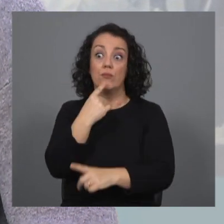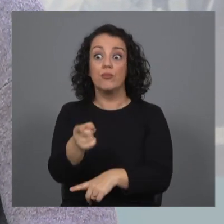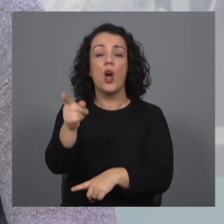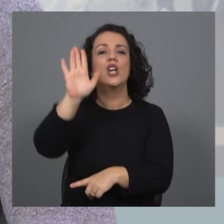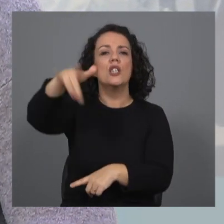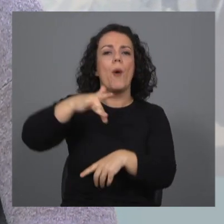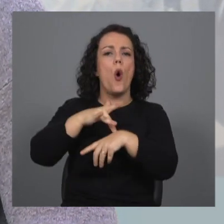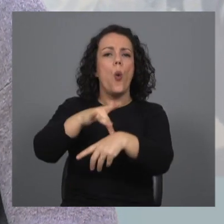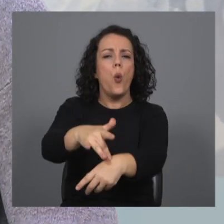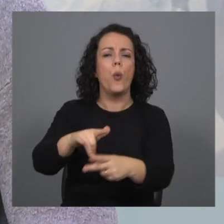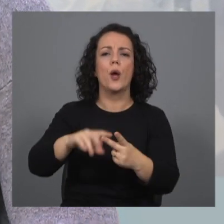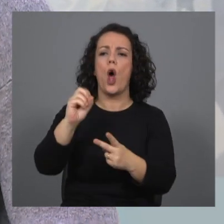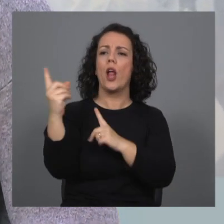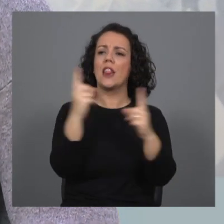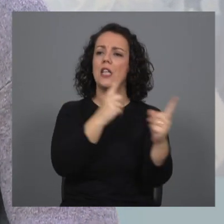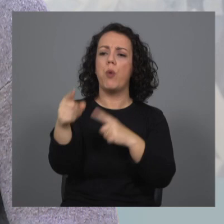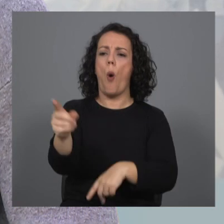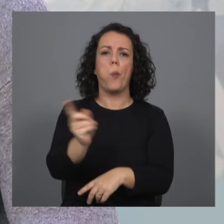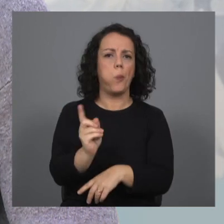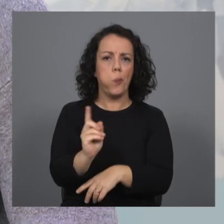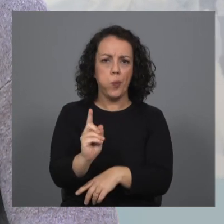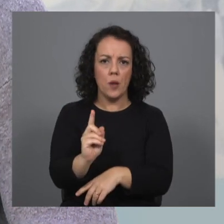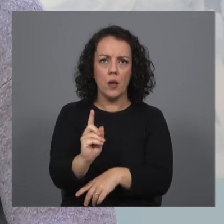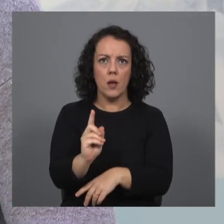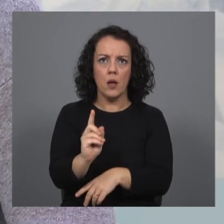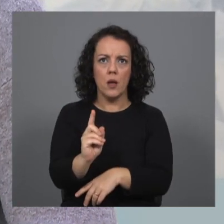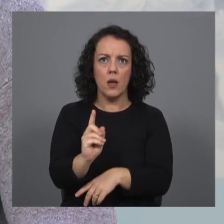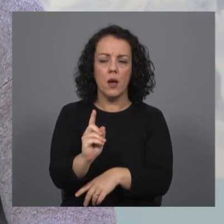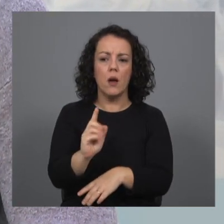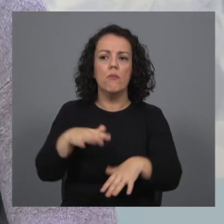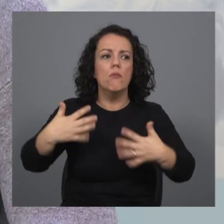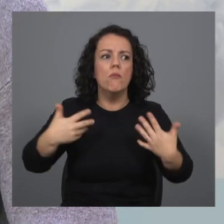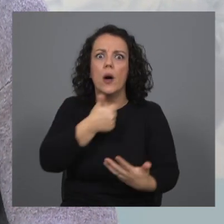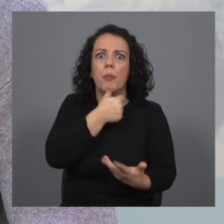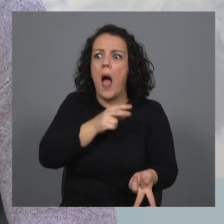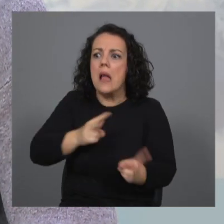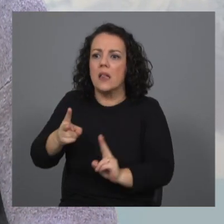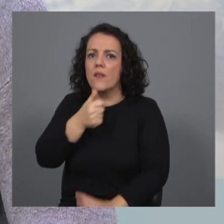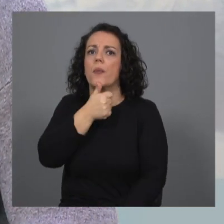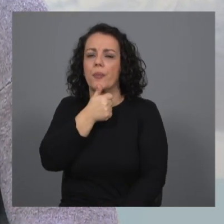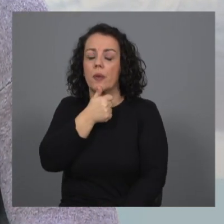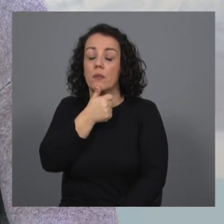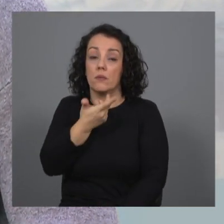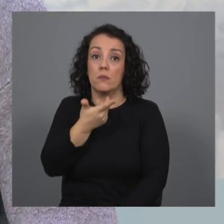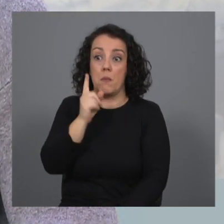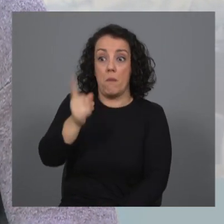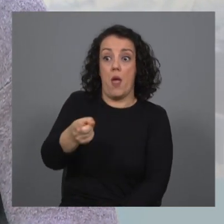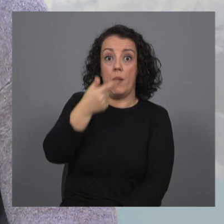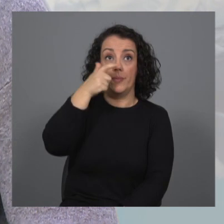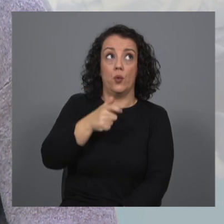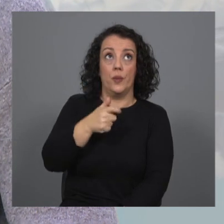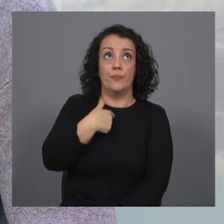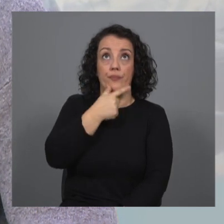um Uber, nem pode ir de transportes públicos. Quer dizer, não são deixadas alternativas a estas pessoas, não é? Portanto, das duas uma, a pessoa fica em